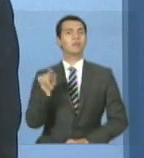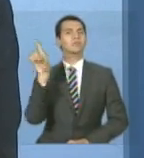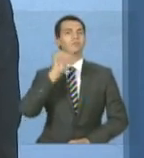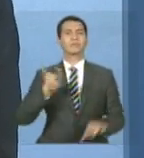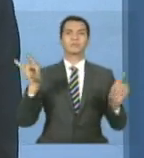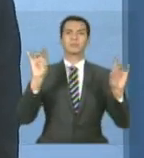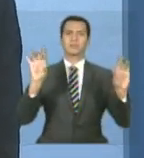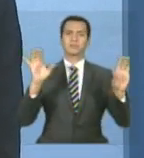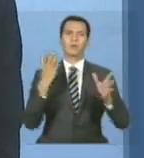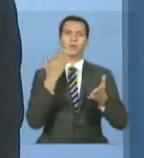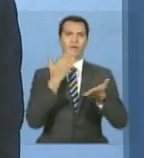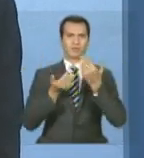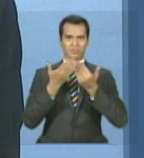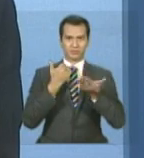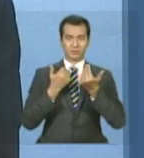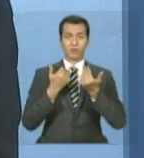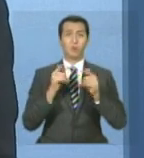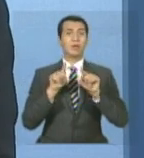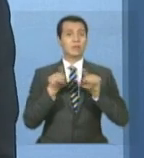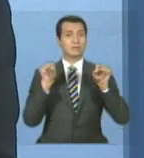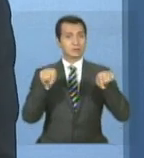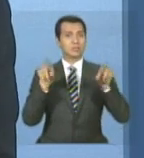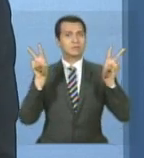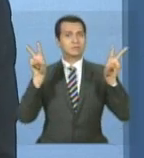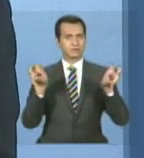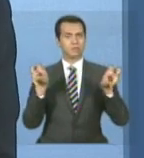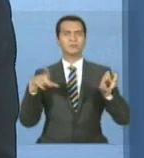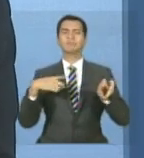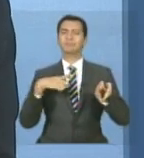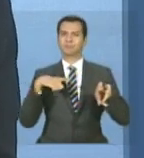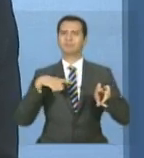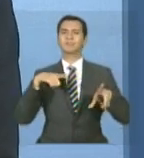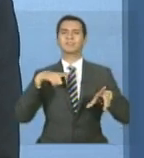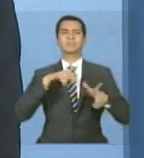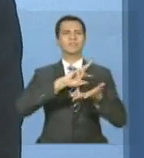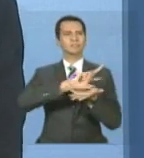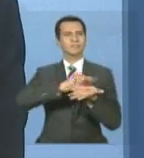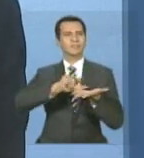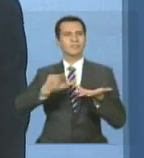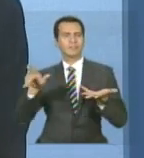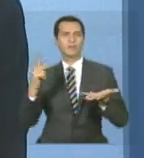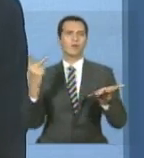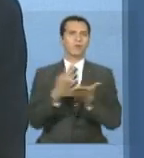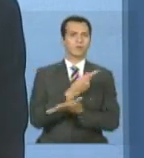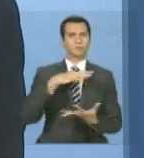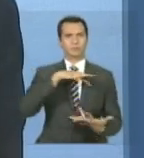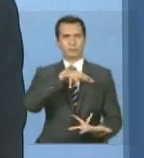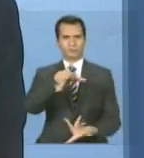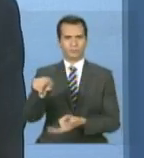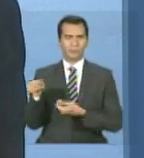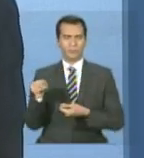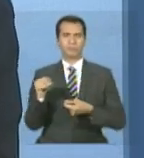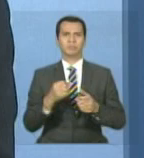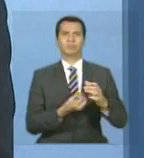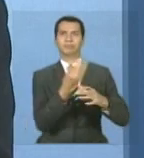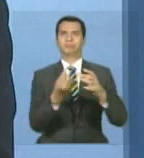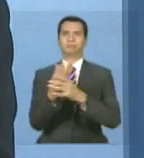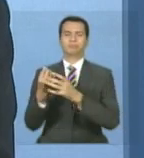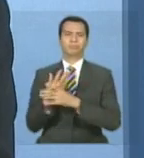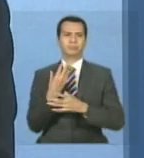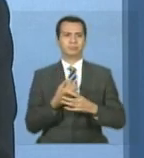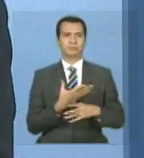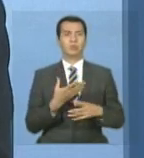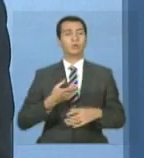atenção sobre a importância desse tema, diferentes atividades aconteceram ao redor do planeta. Nós vamos aproveitar